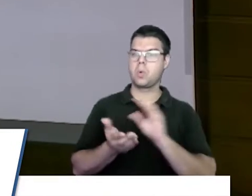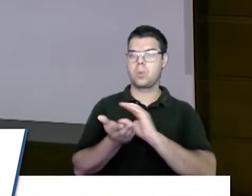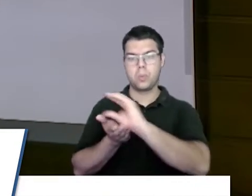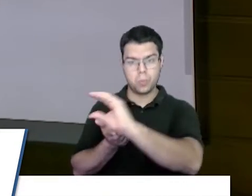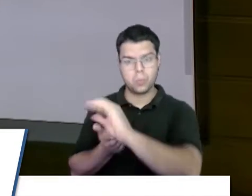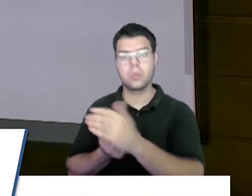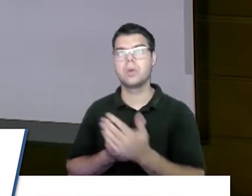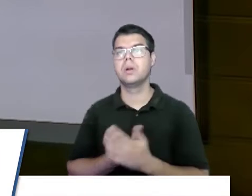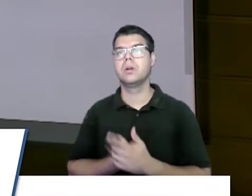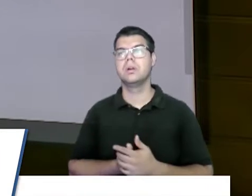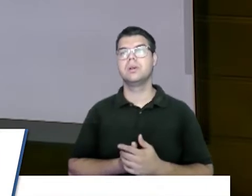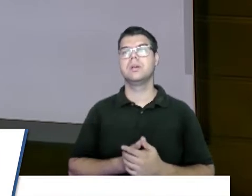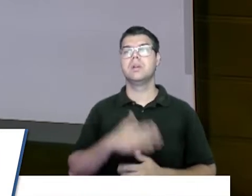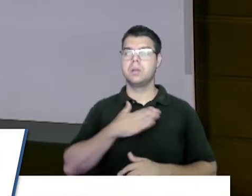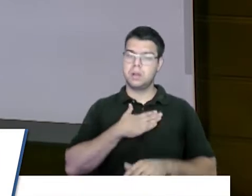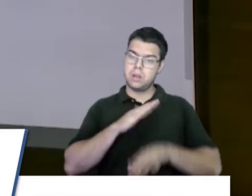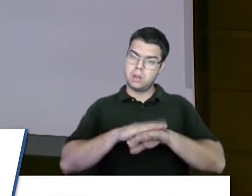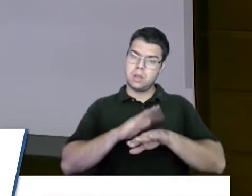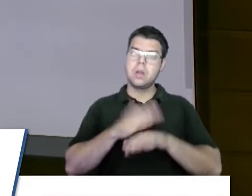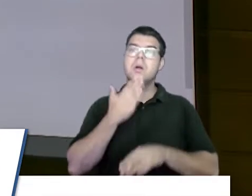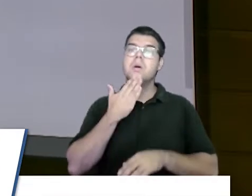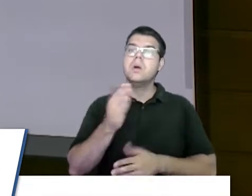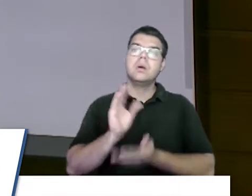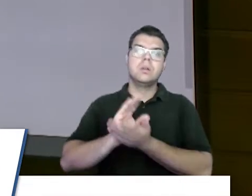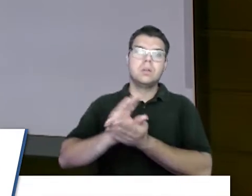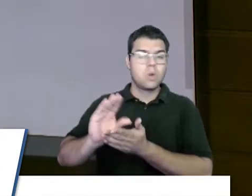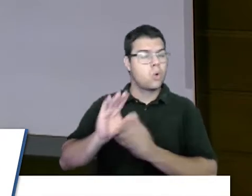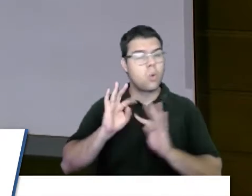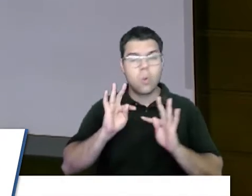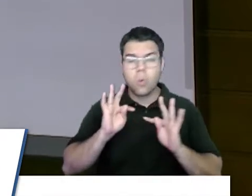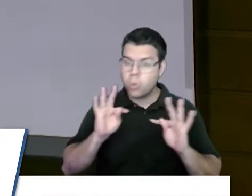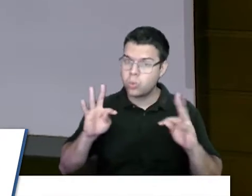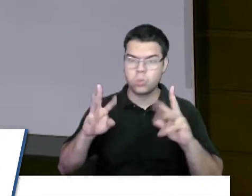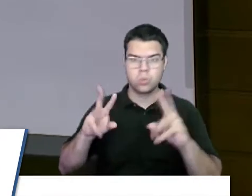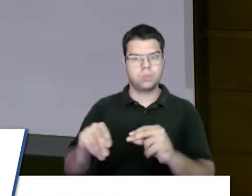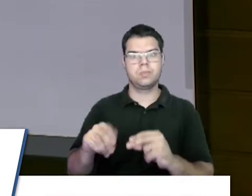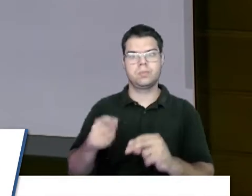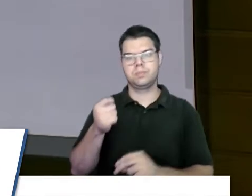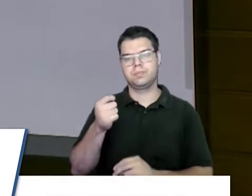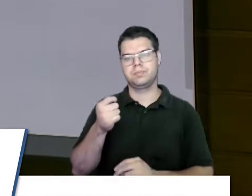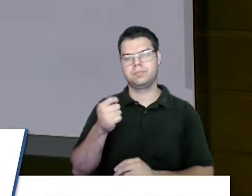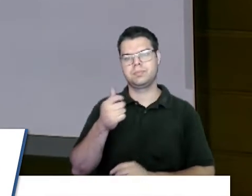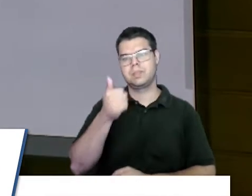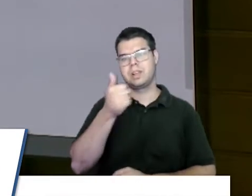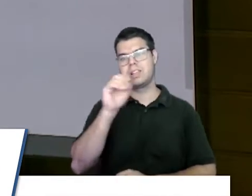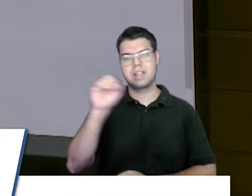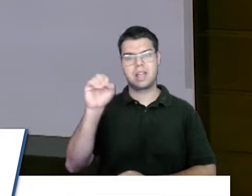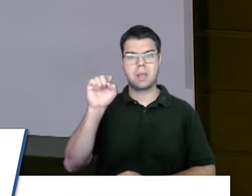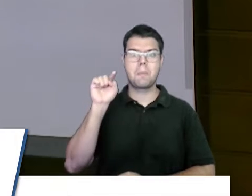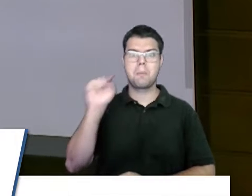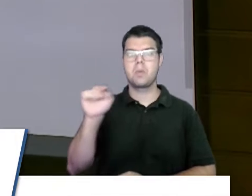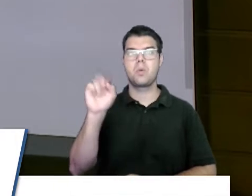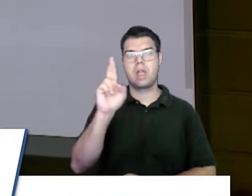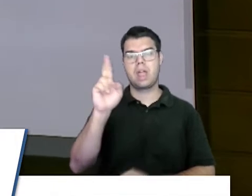minhas impositivas, destinei quase que todas. Destinei 100 mil reais para o Allan